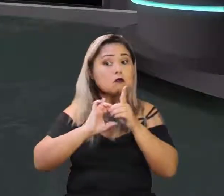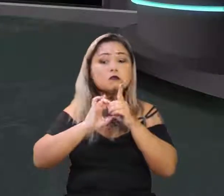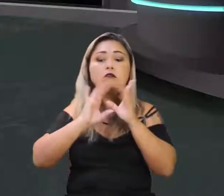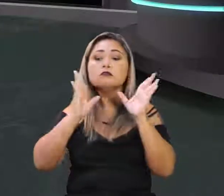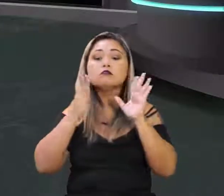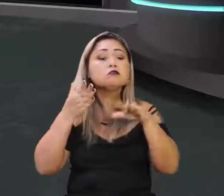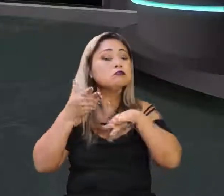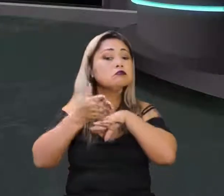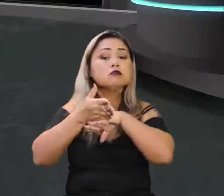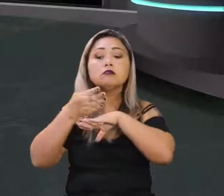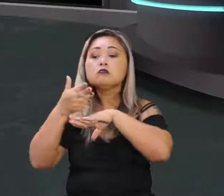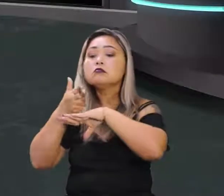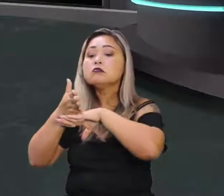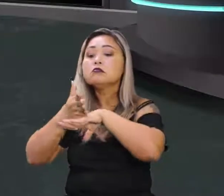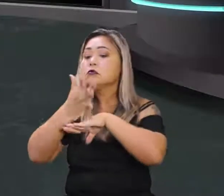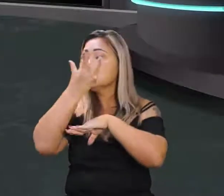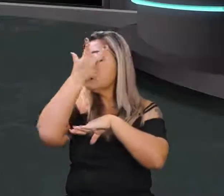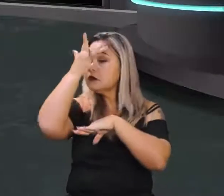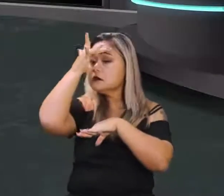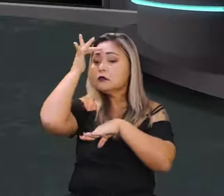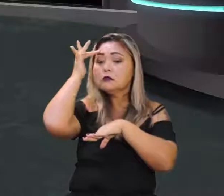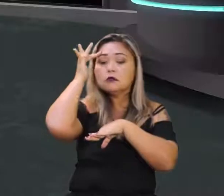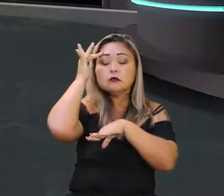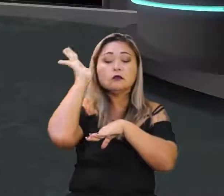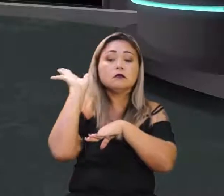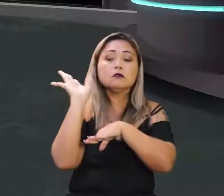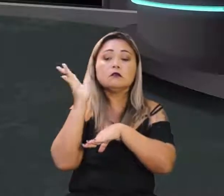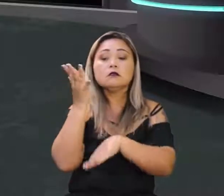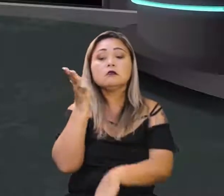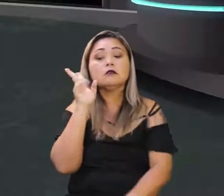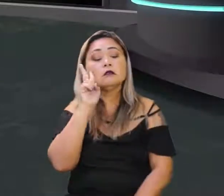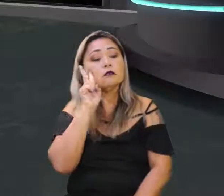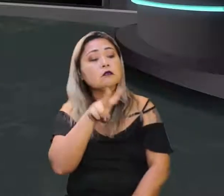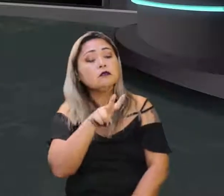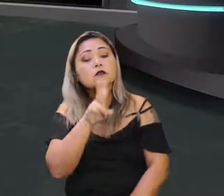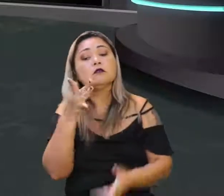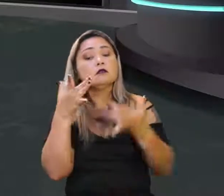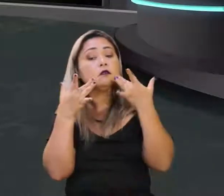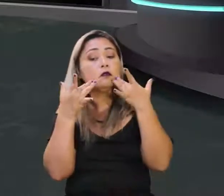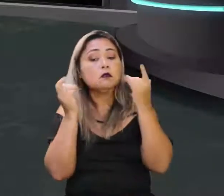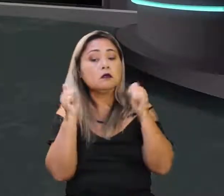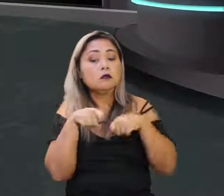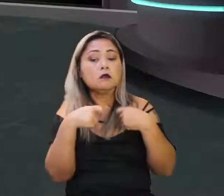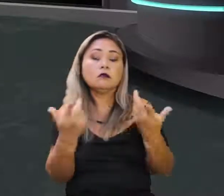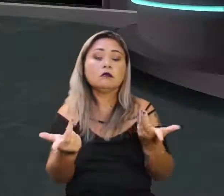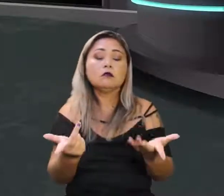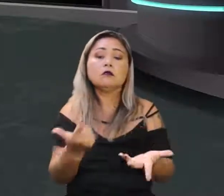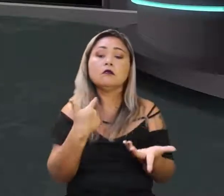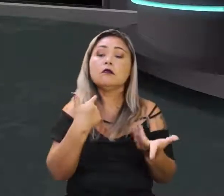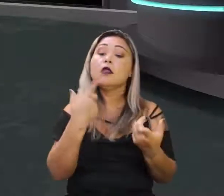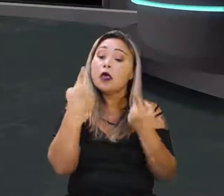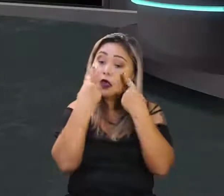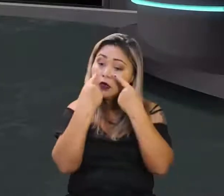democratizou o acesso do público, né, a assistir uma peça teatral. E é interessante na